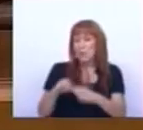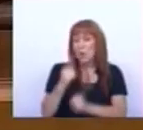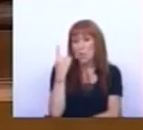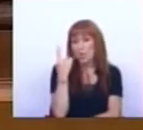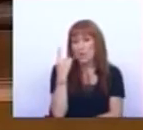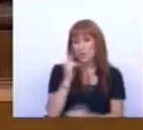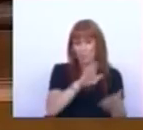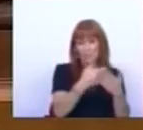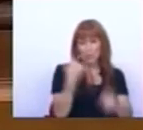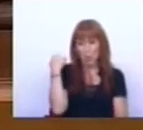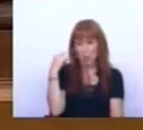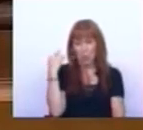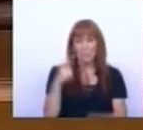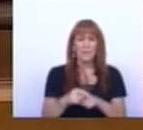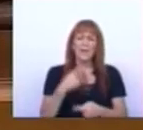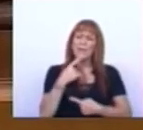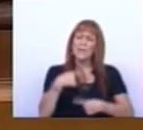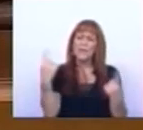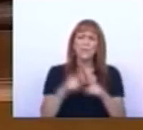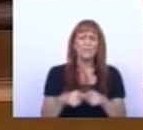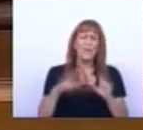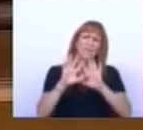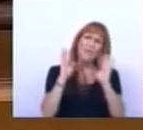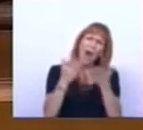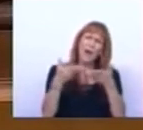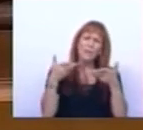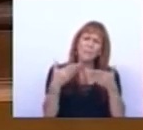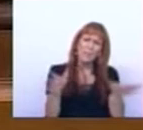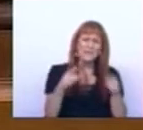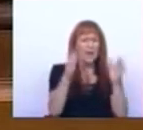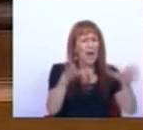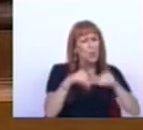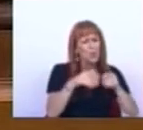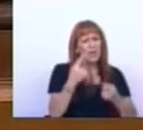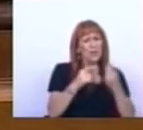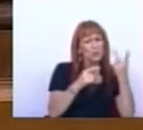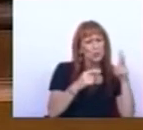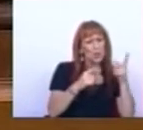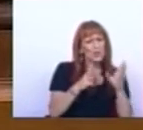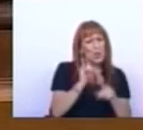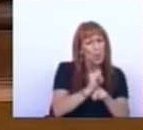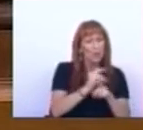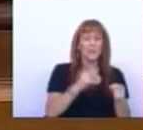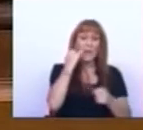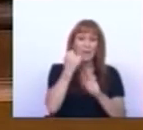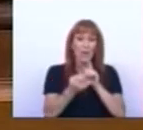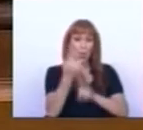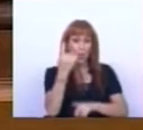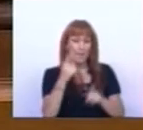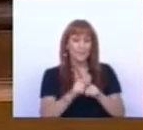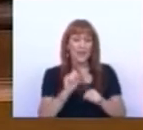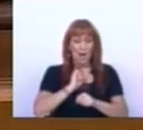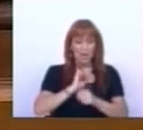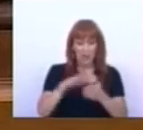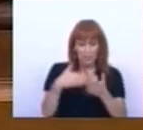das nossas propostas e manifestou uma vaga abertura para acolher parcialmente 2 outras, com uma agravante. Sobre as